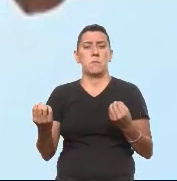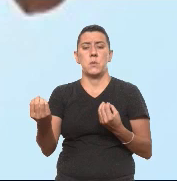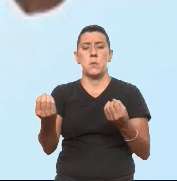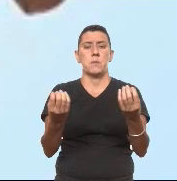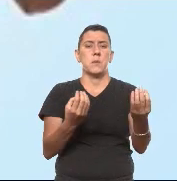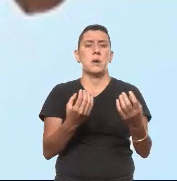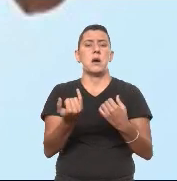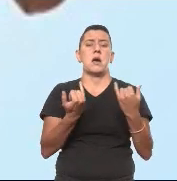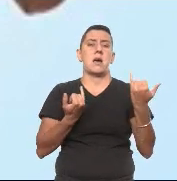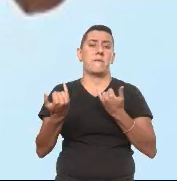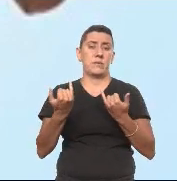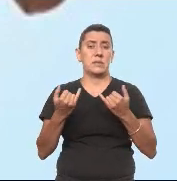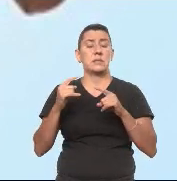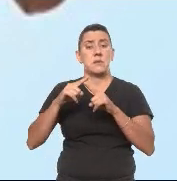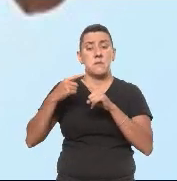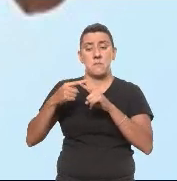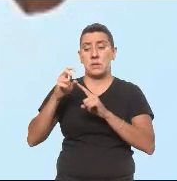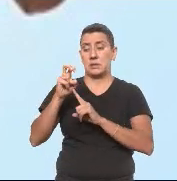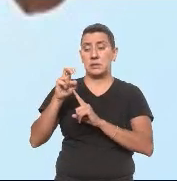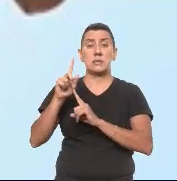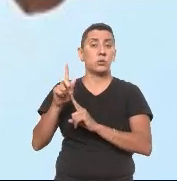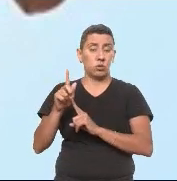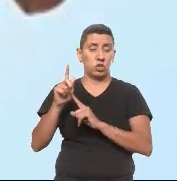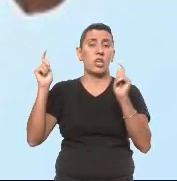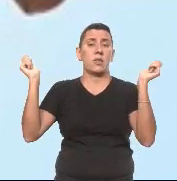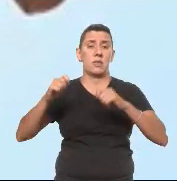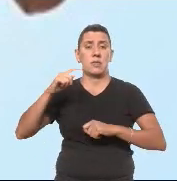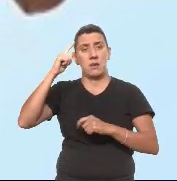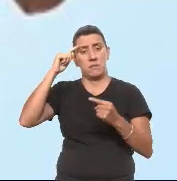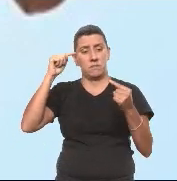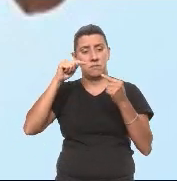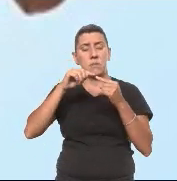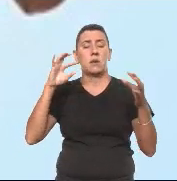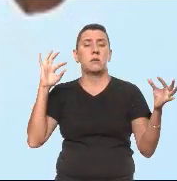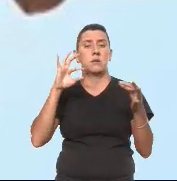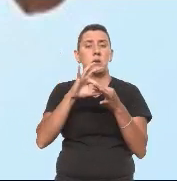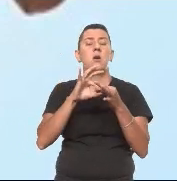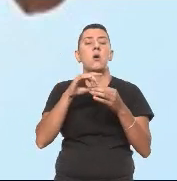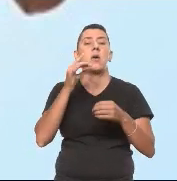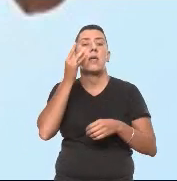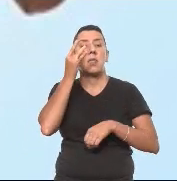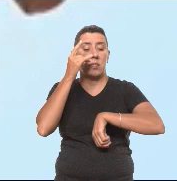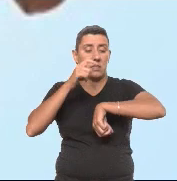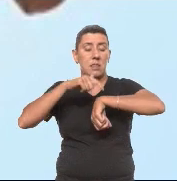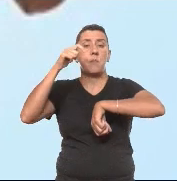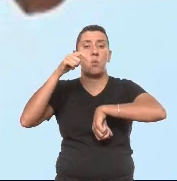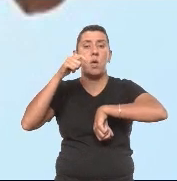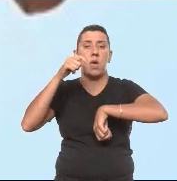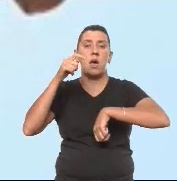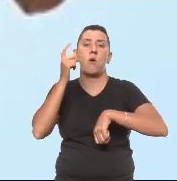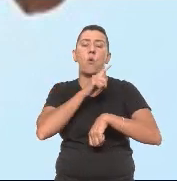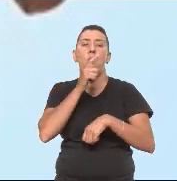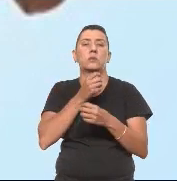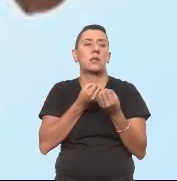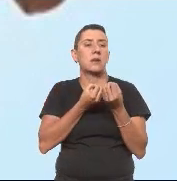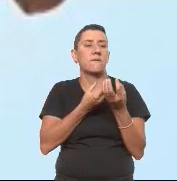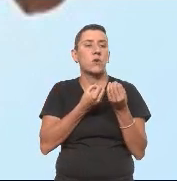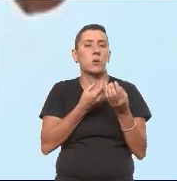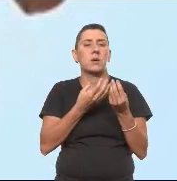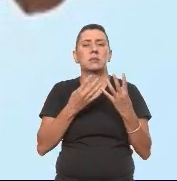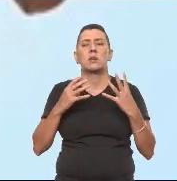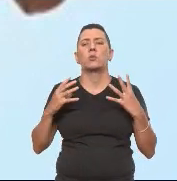5g cada vez mais o tempo vou ter mais condições de coleta cada vez mais em tempo real de todos esses sensores